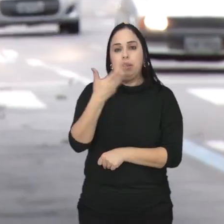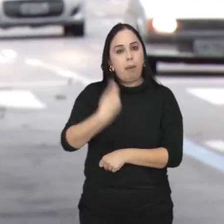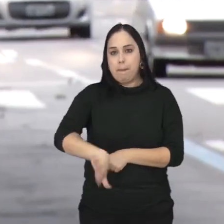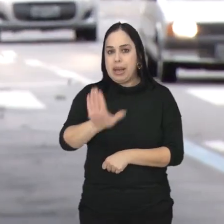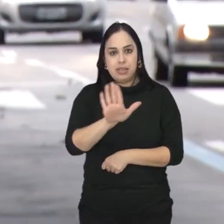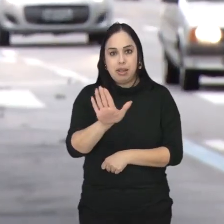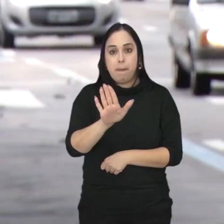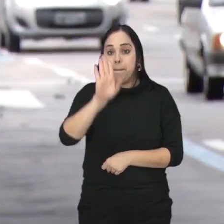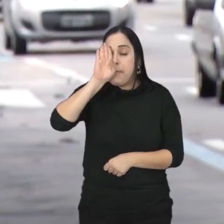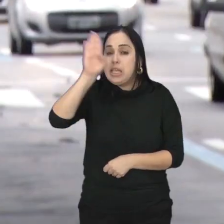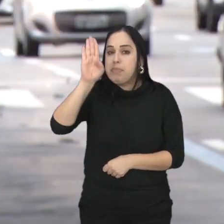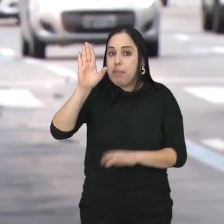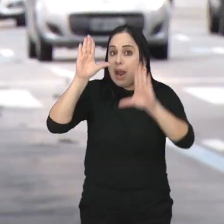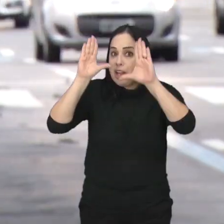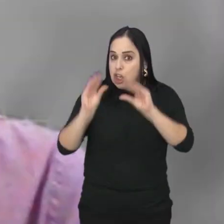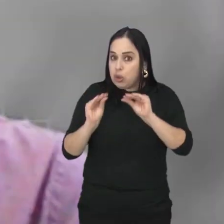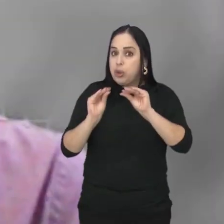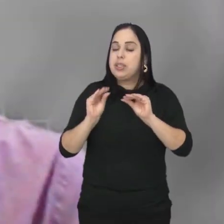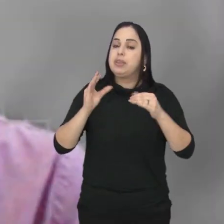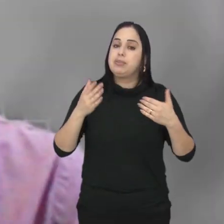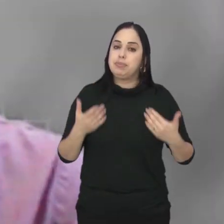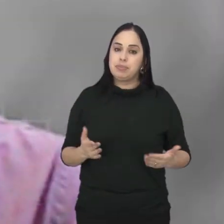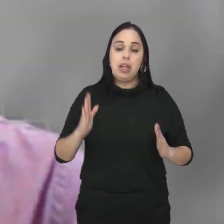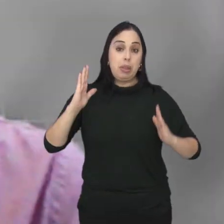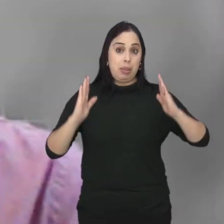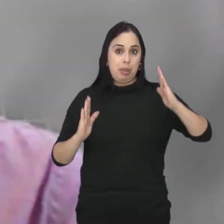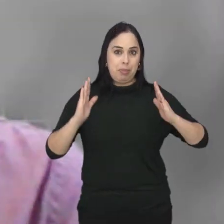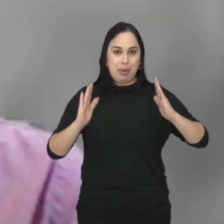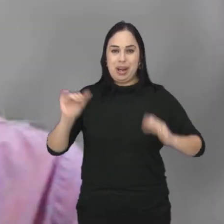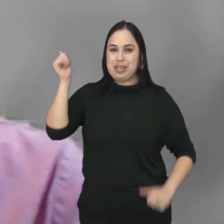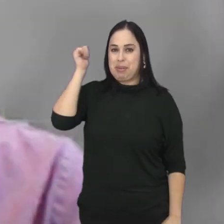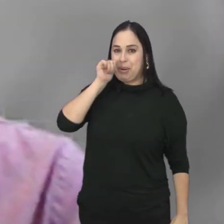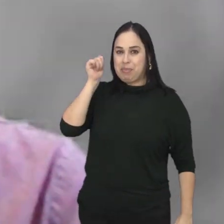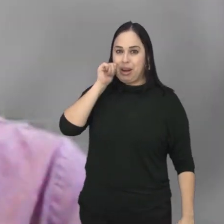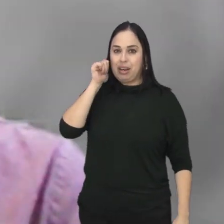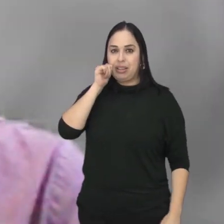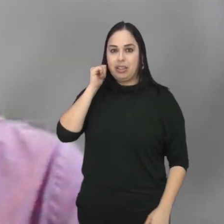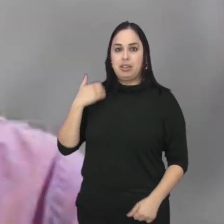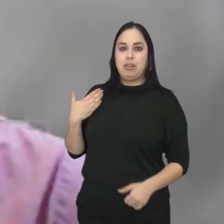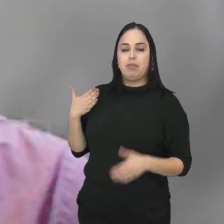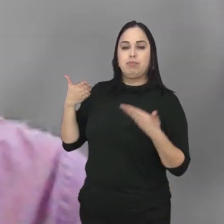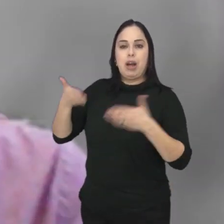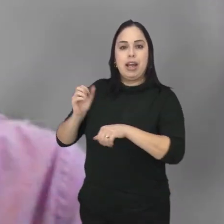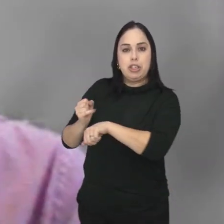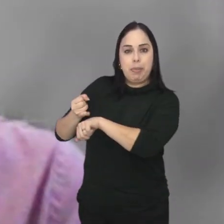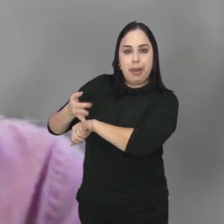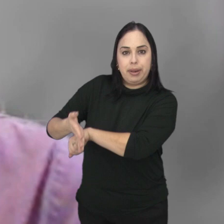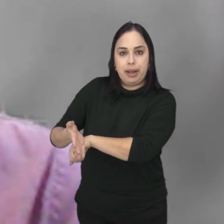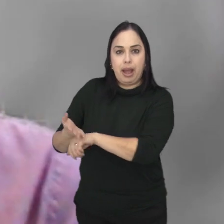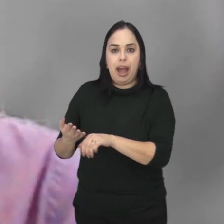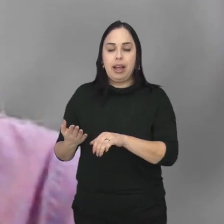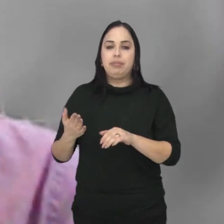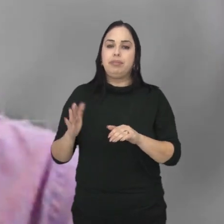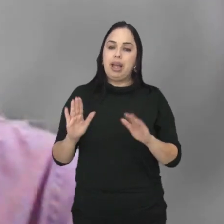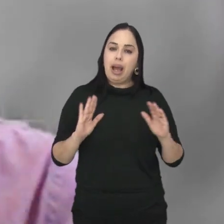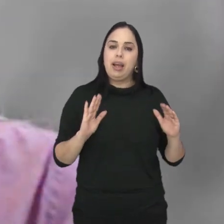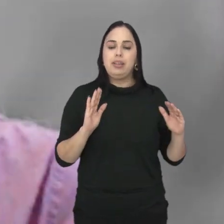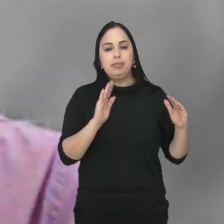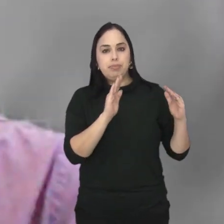pontos, principalmente durante a noite. Em tempos que mulheres saem de madrugada, chegam também muito tarde da